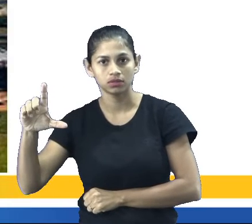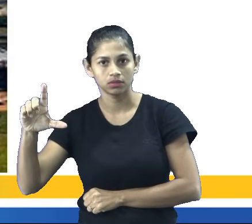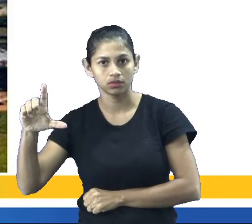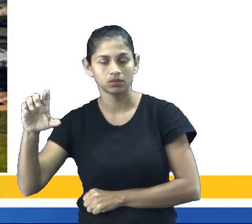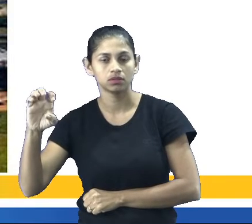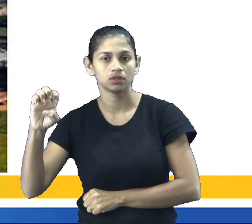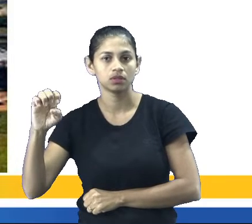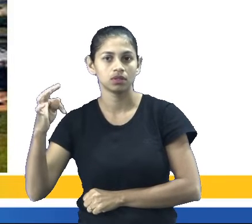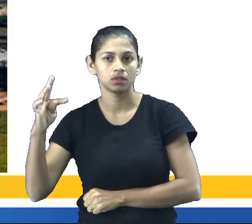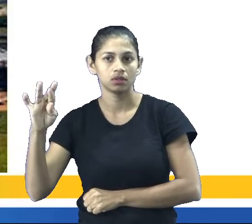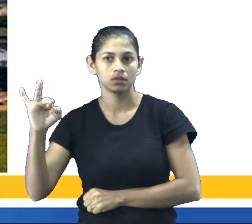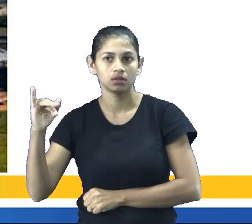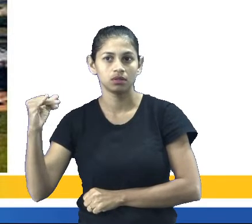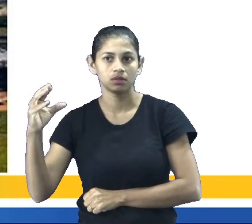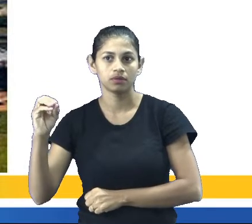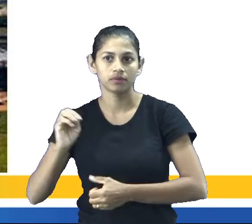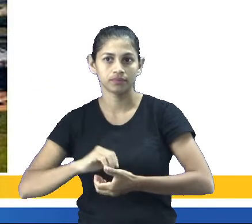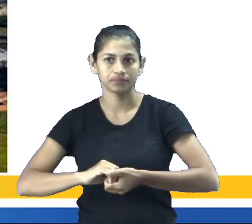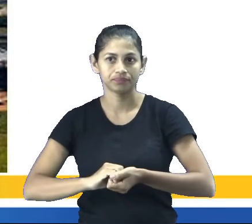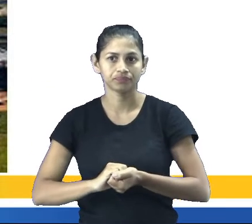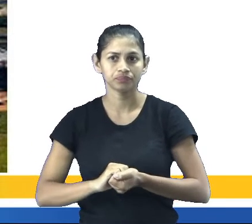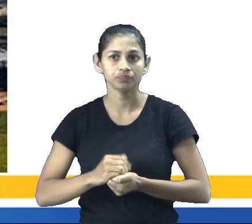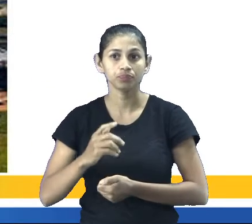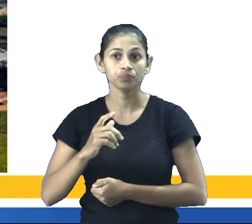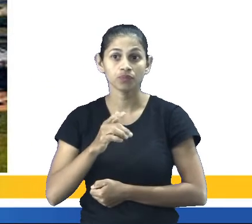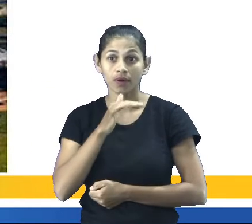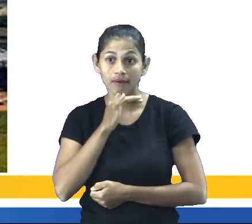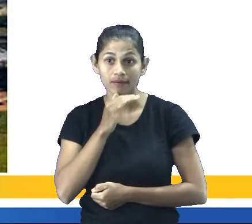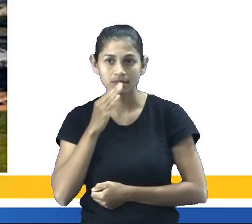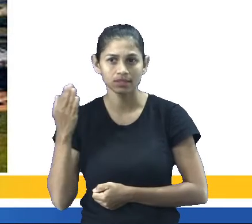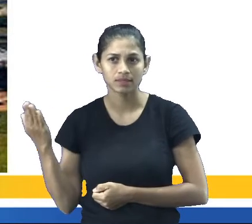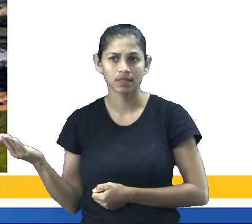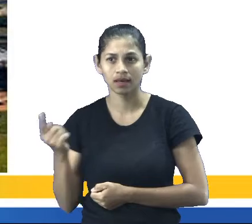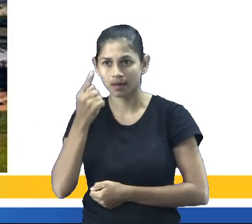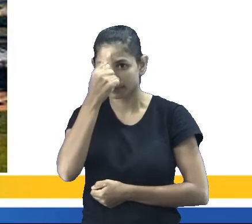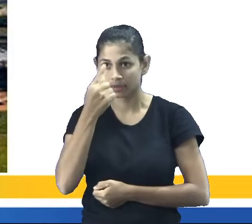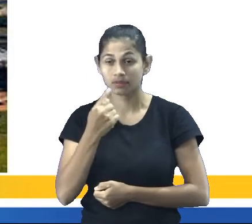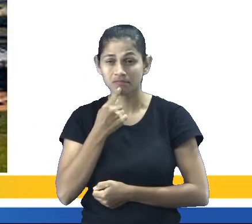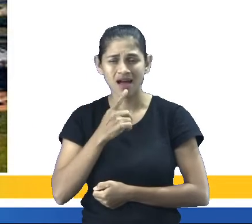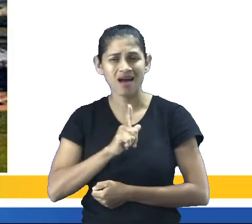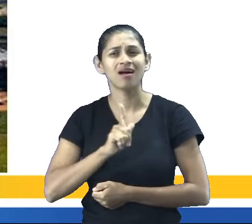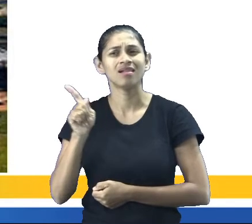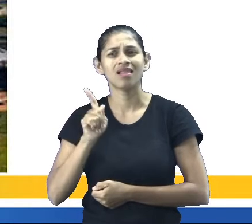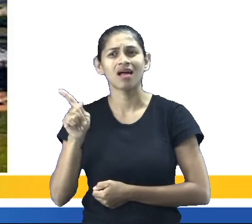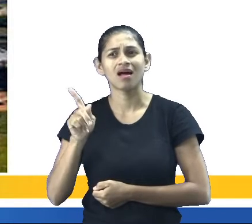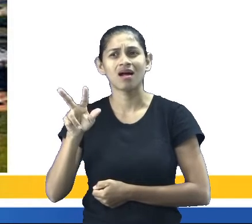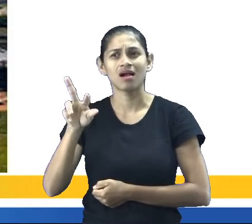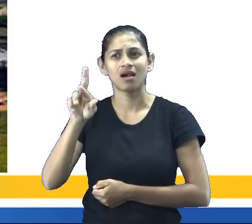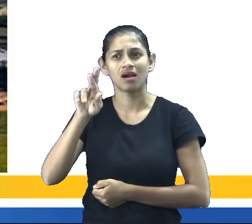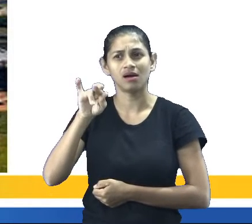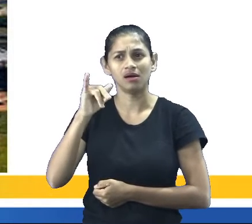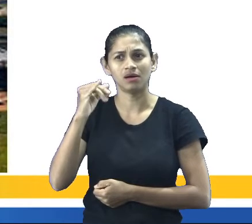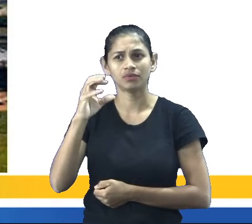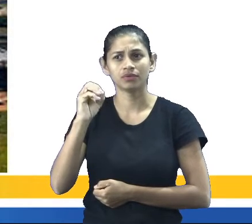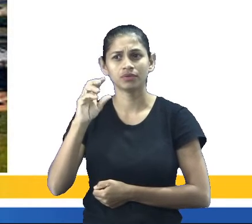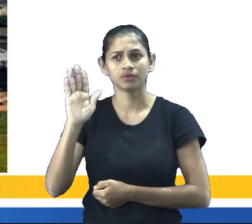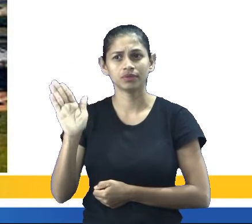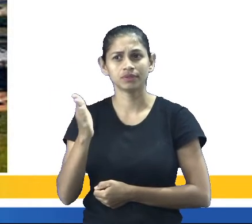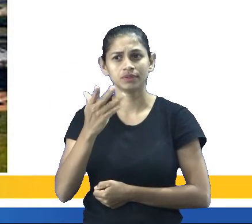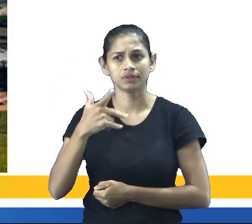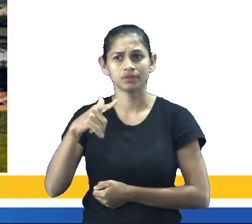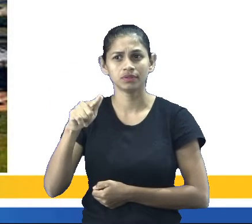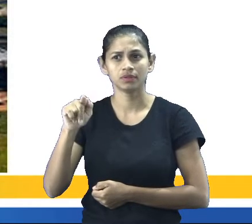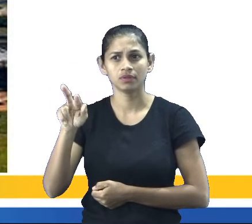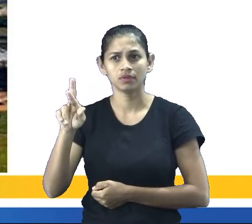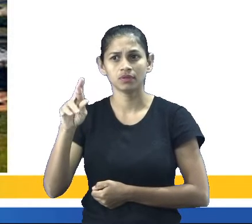Aí a gente tem aqui, ó, o exemplo de uma termoelétrica aqui no Brasil, lá no Rio Grande do Sul, né? Então a gente tem vários tipos de fontes de energia,